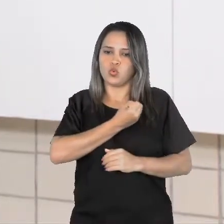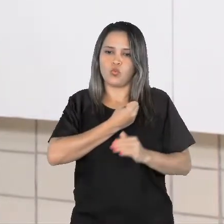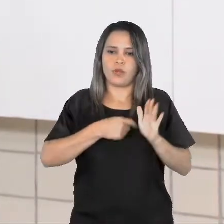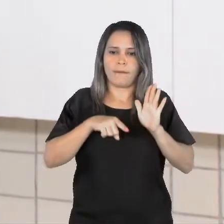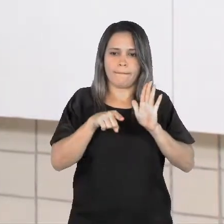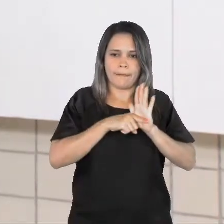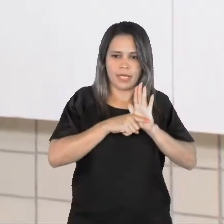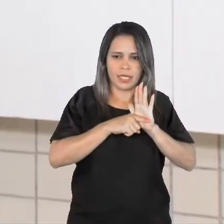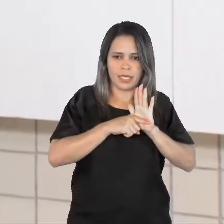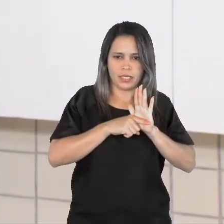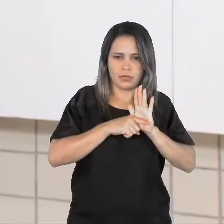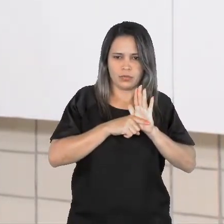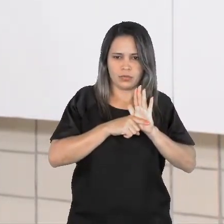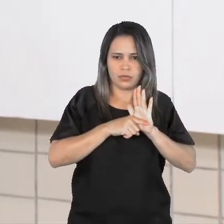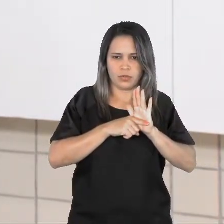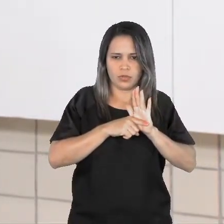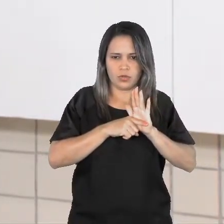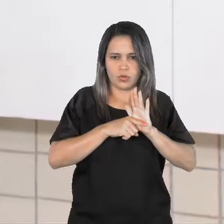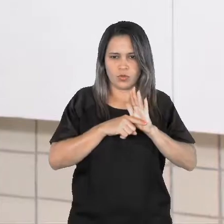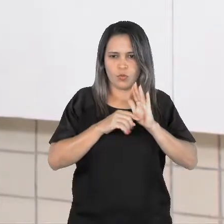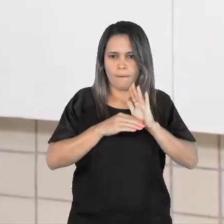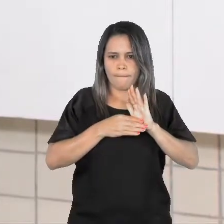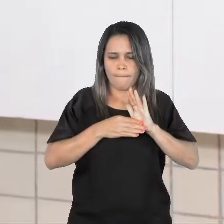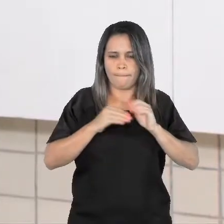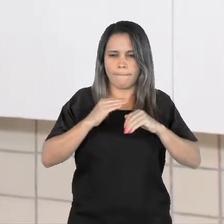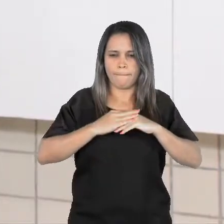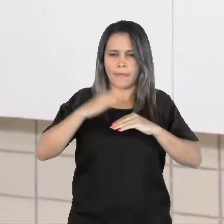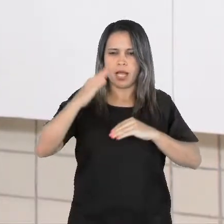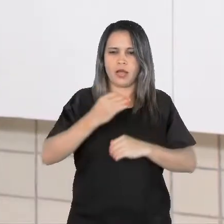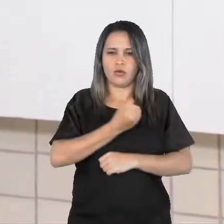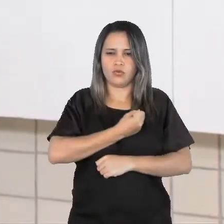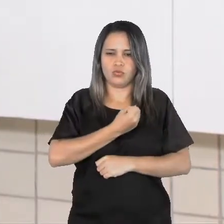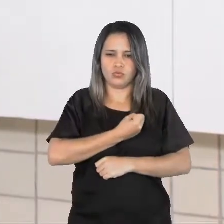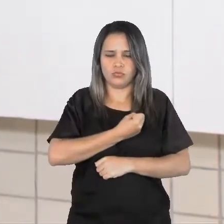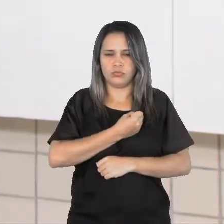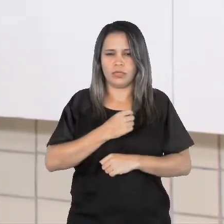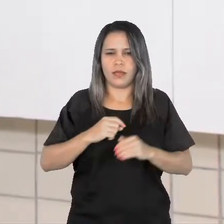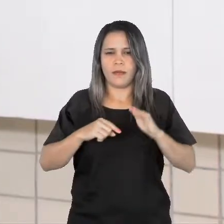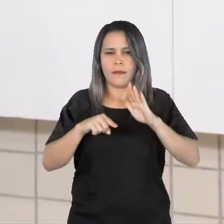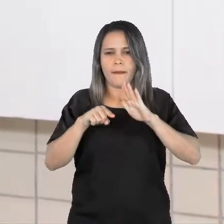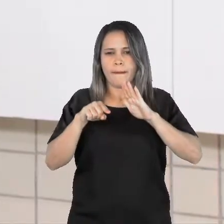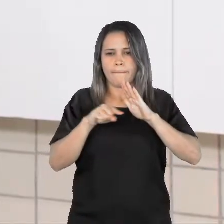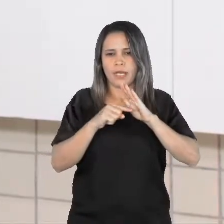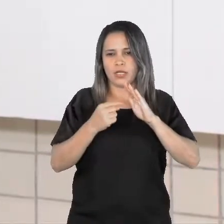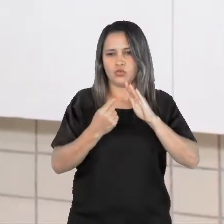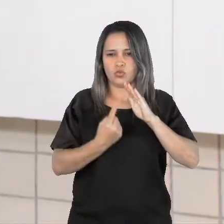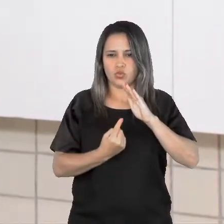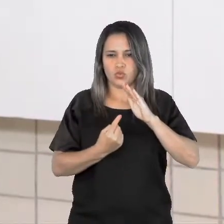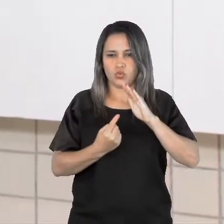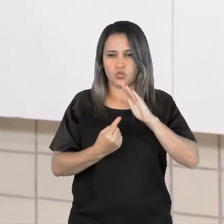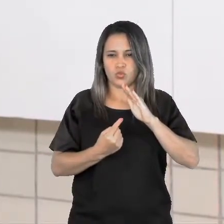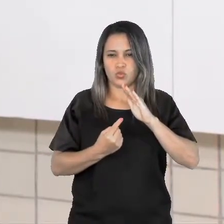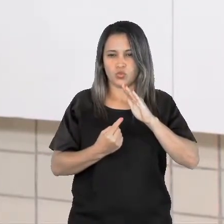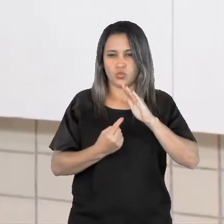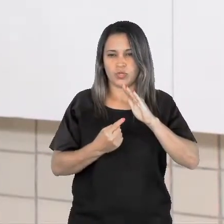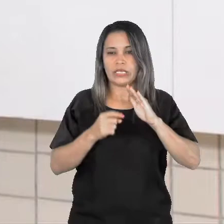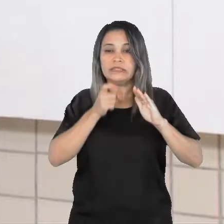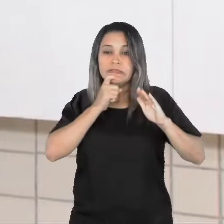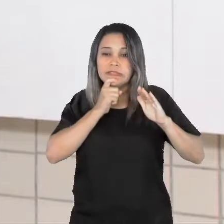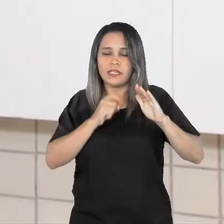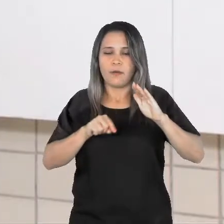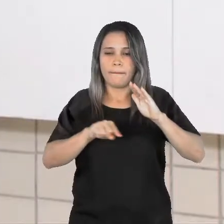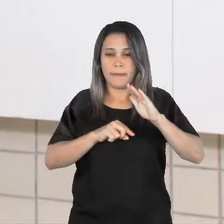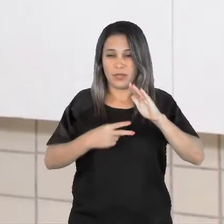enquanto maior o numeral, mais frio é. Ó. Menos 1 está muito frio, menos 2 mais frio